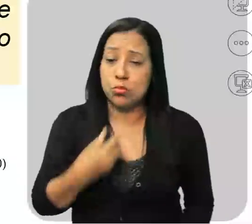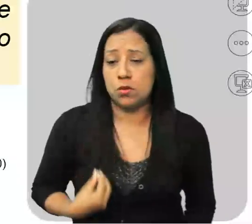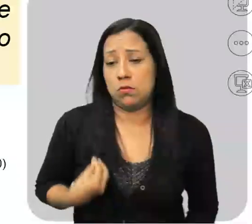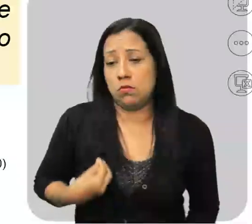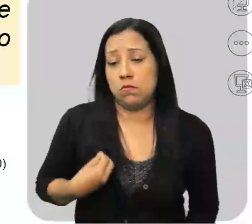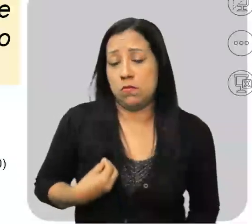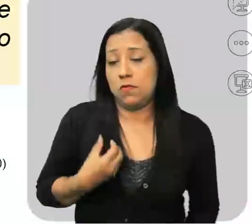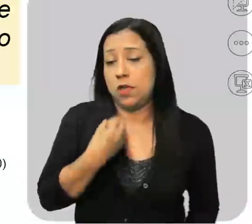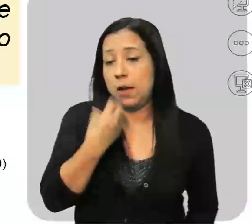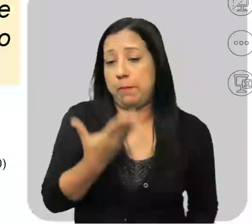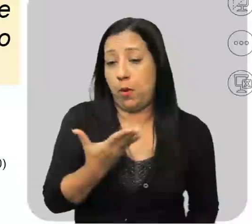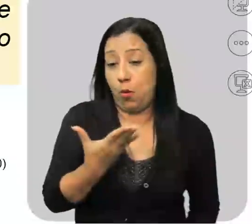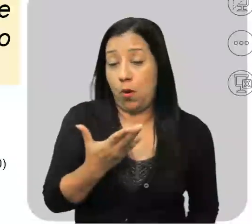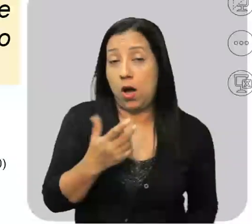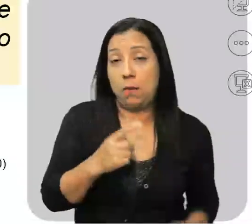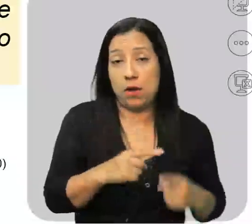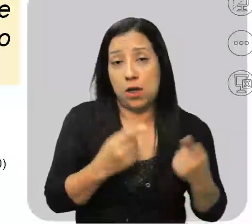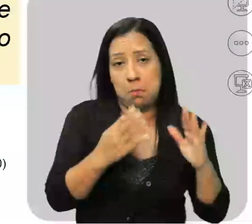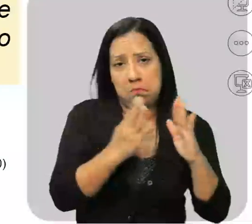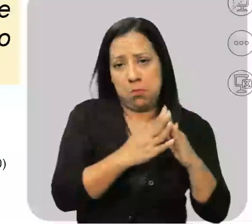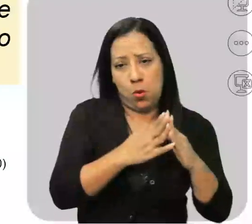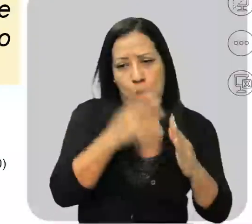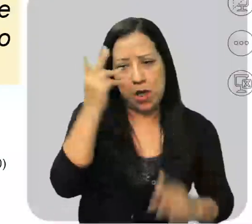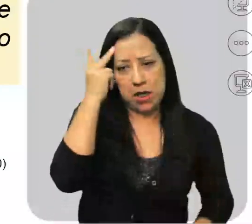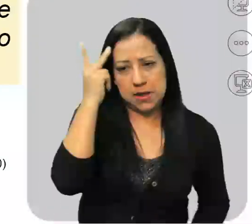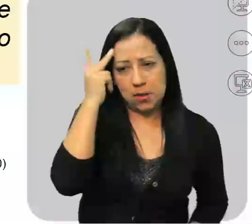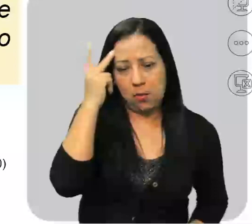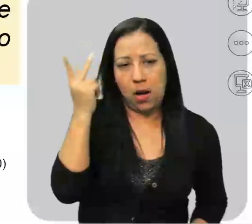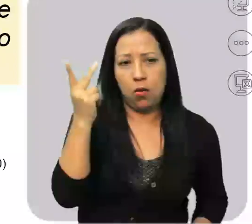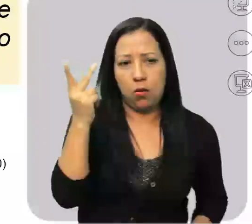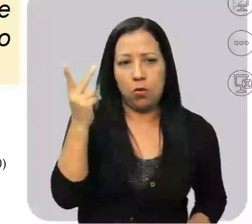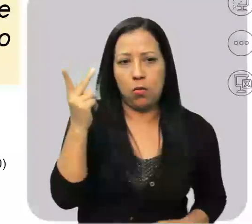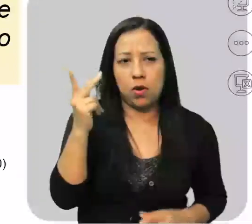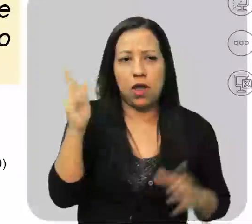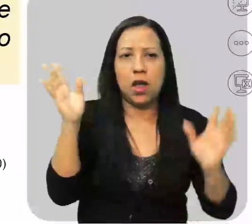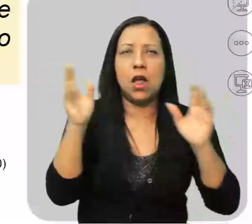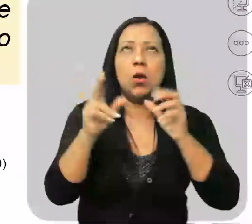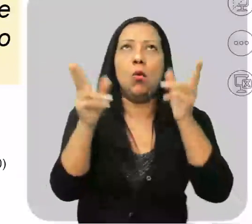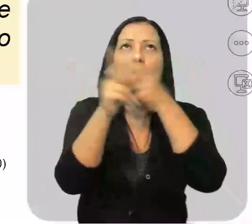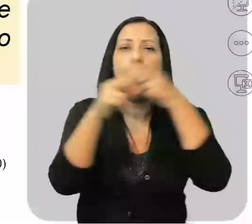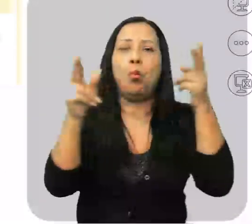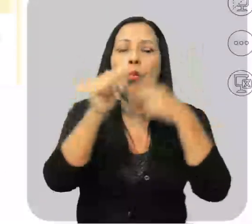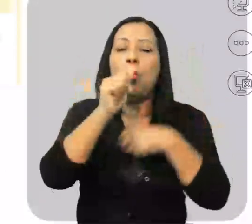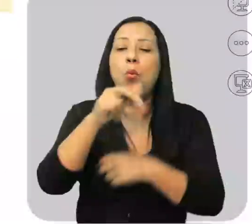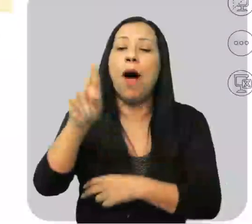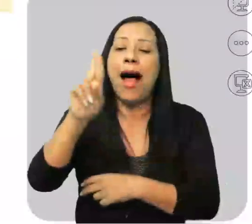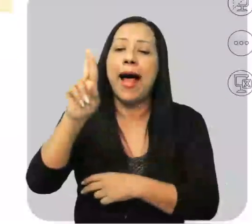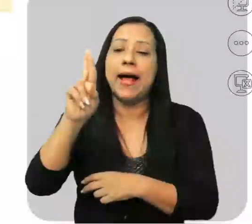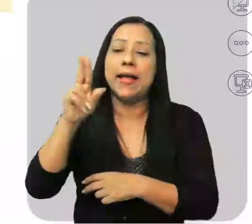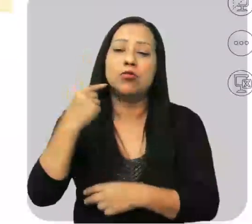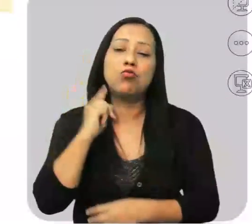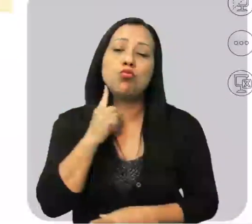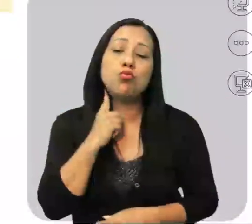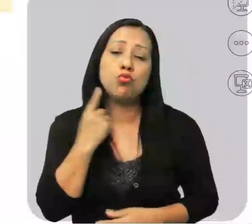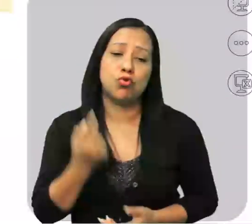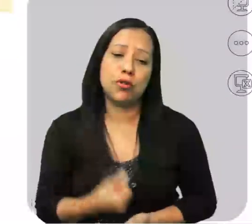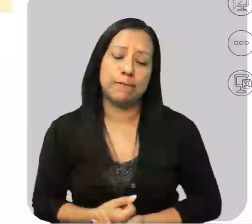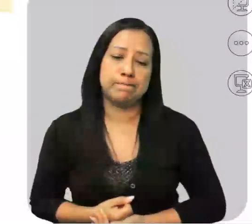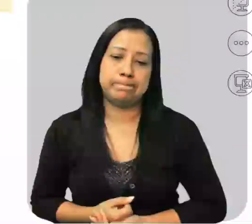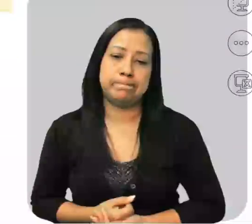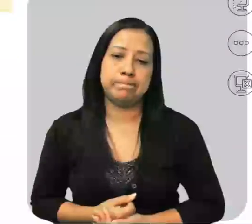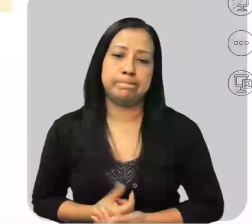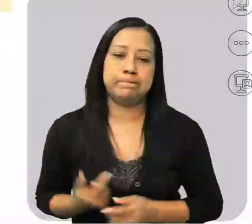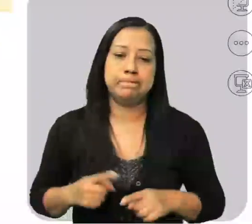a elas perderem essa qualidade de vida, dada por esse assunto que a gente está vendo aqui, ó, poluição do